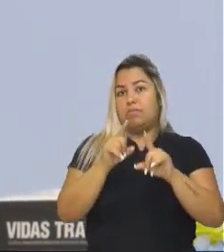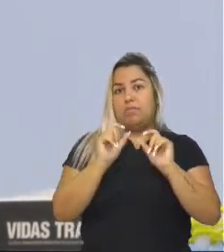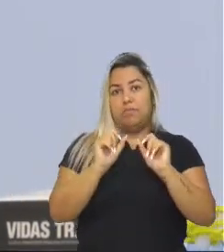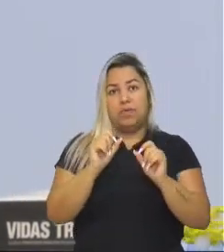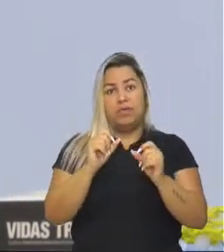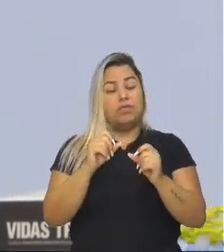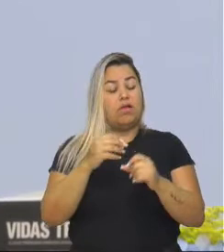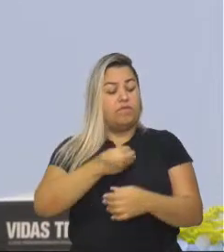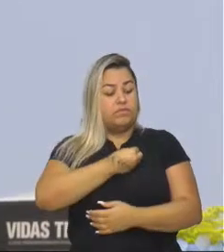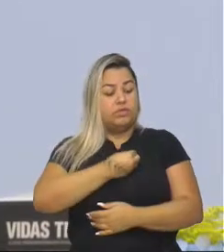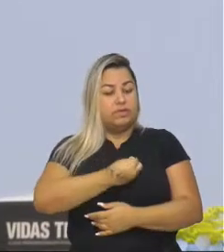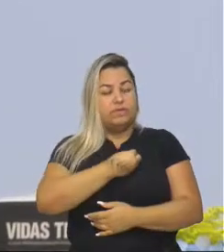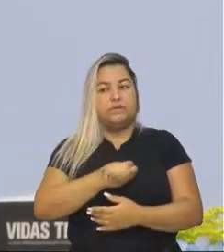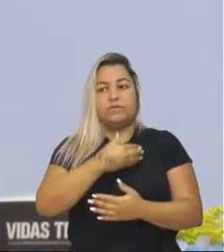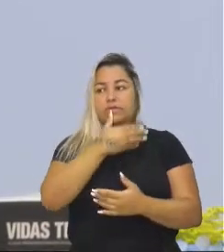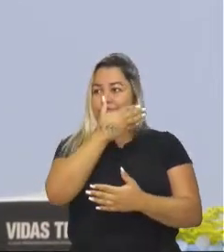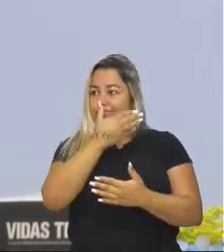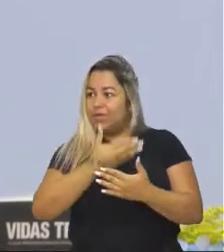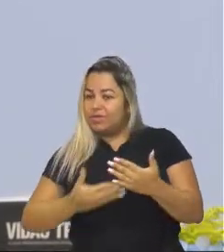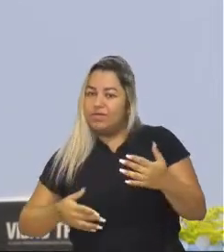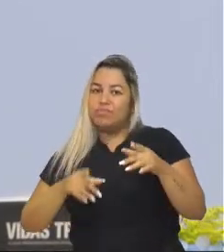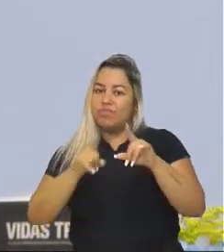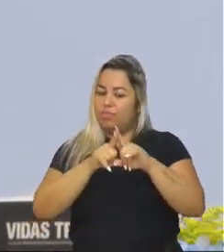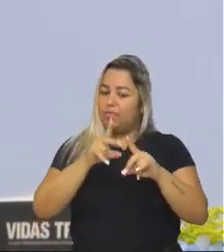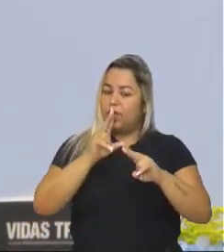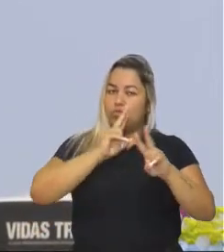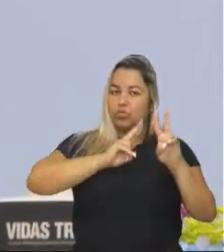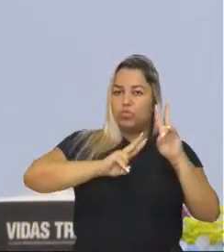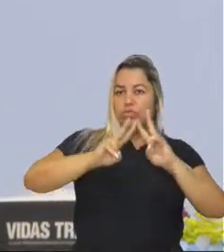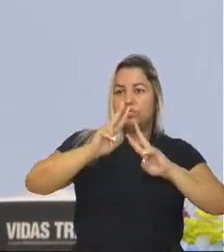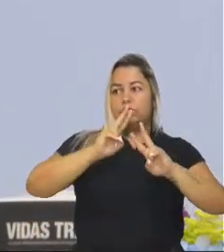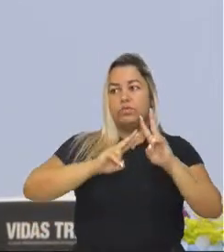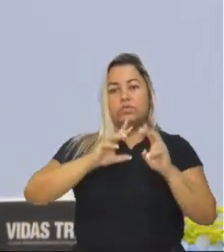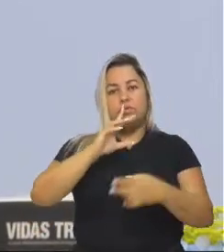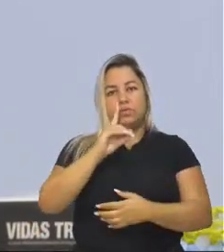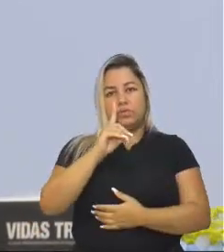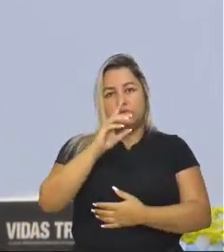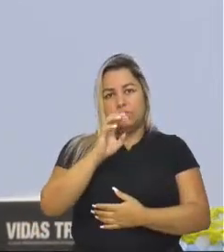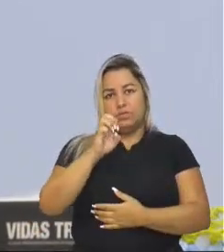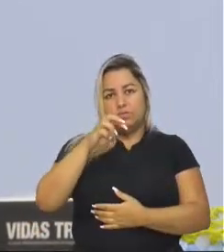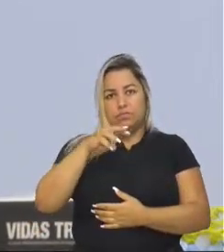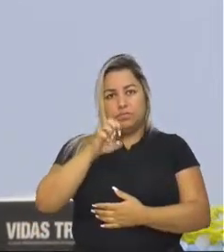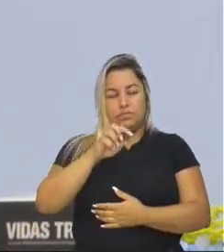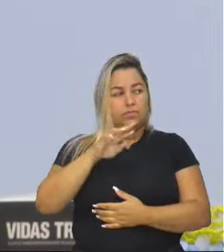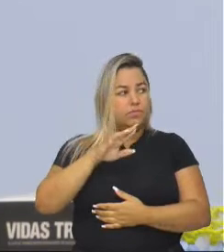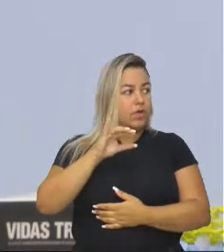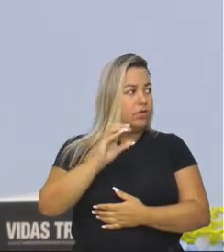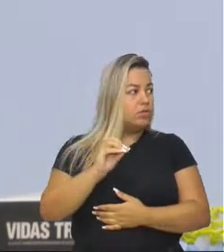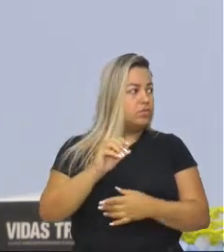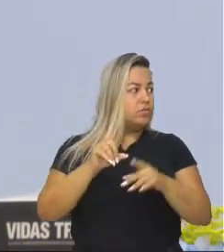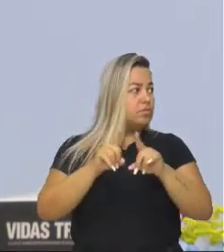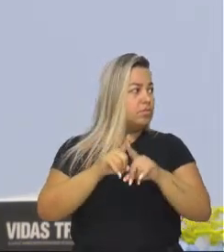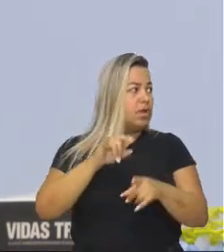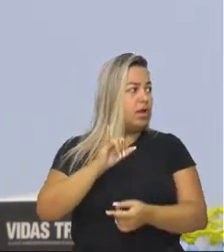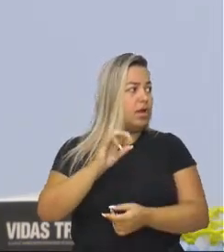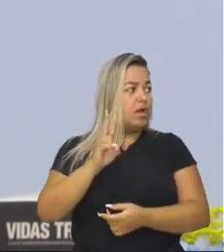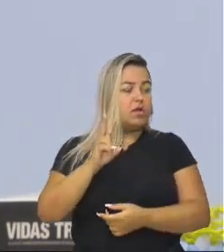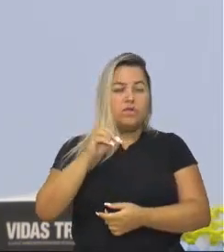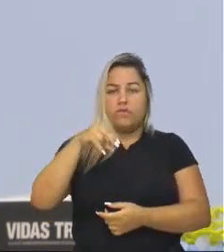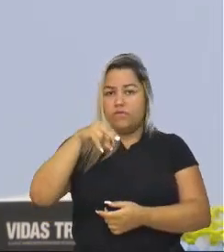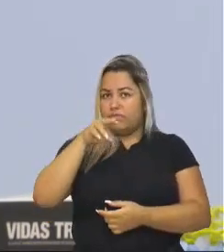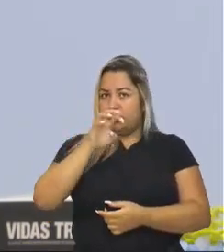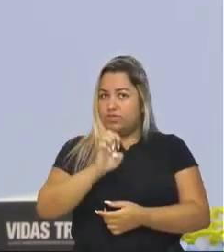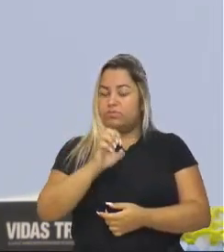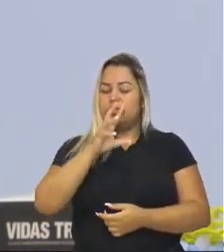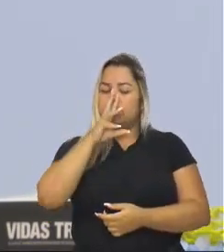que perdemos, mas que nos acompanham, né? Demétrio, tantos que estão aí, salve Dona Ivone, né? Que